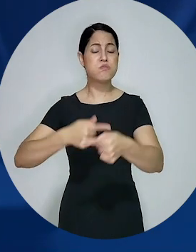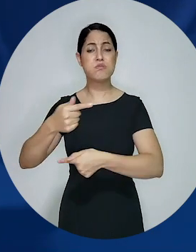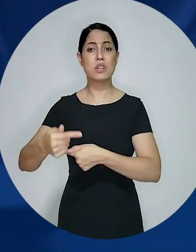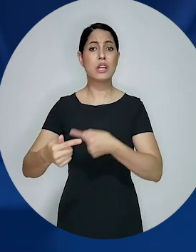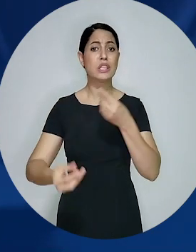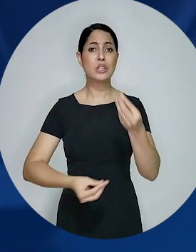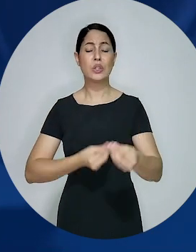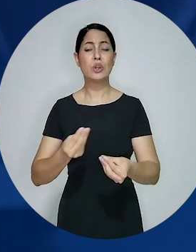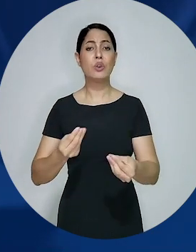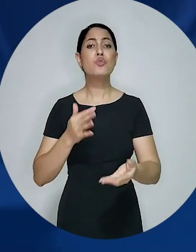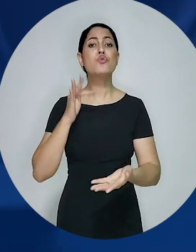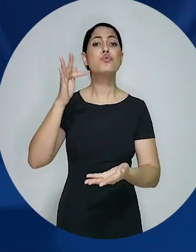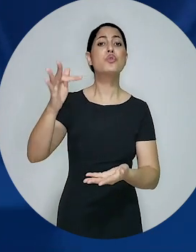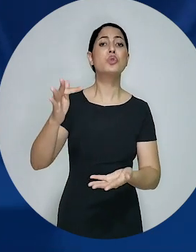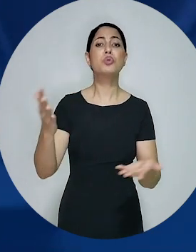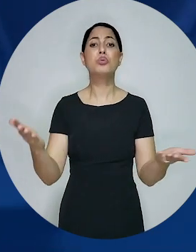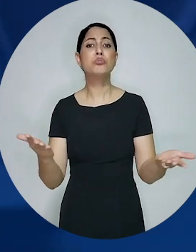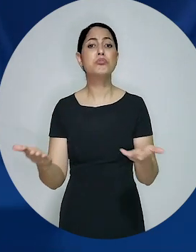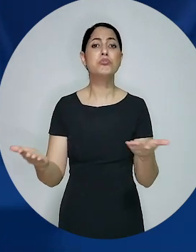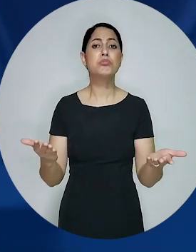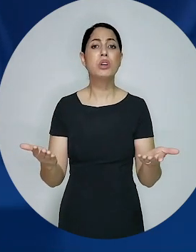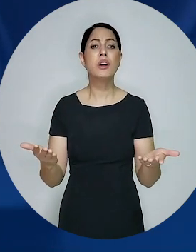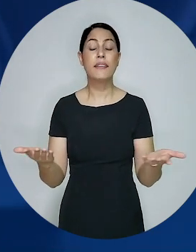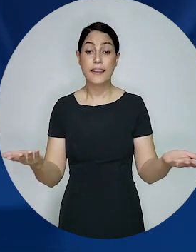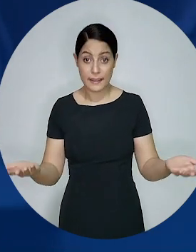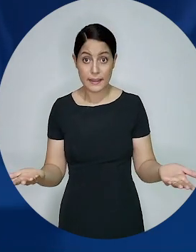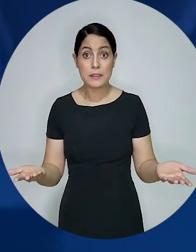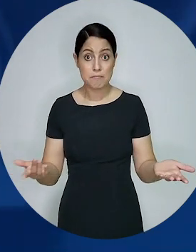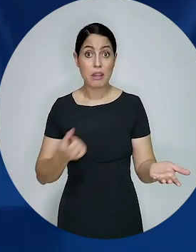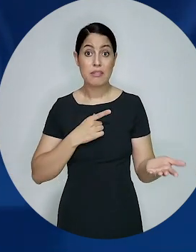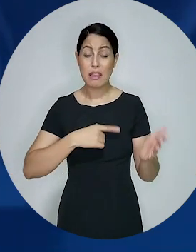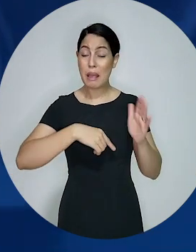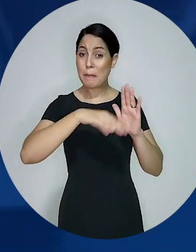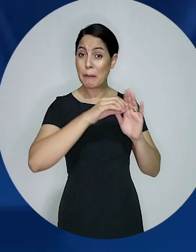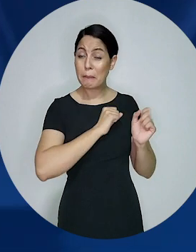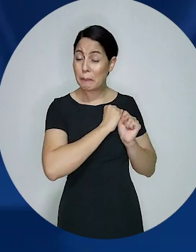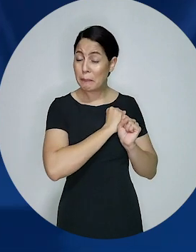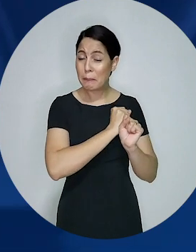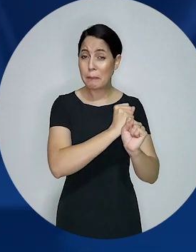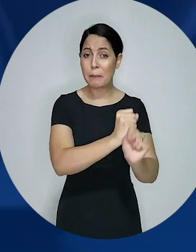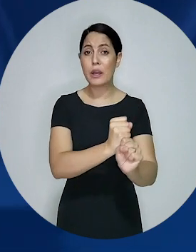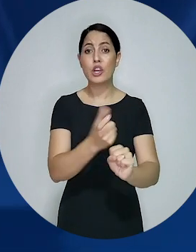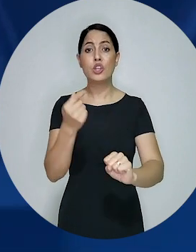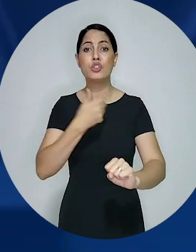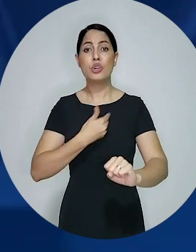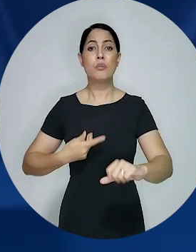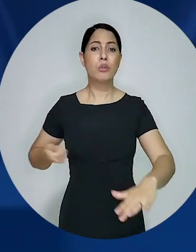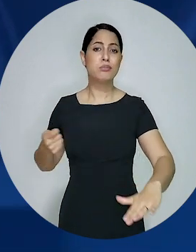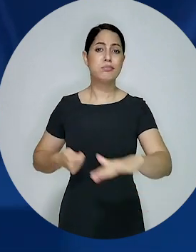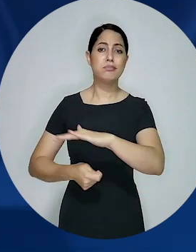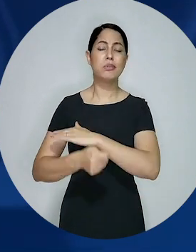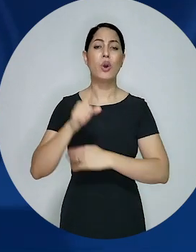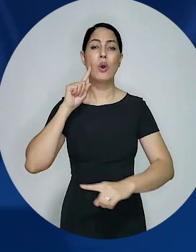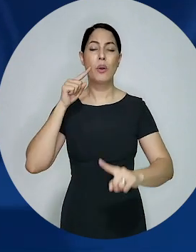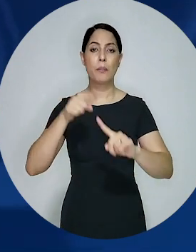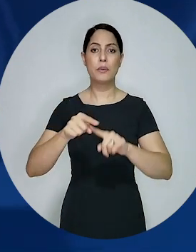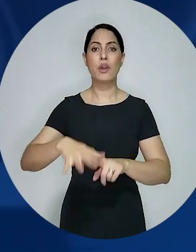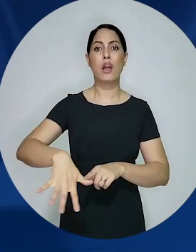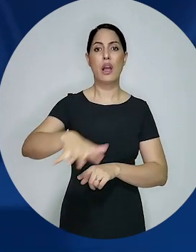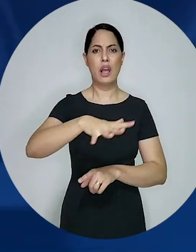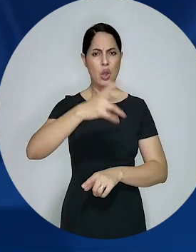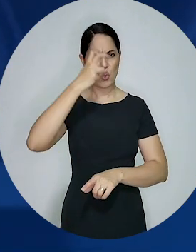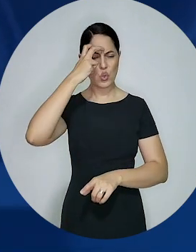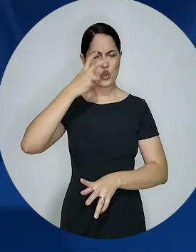Além de jogar uma sombra de incerteza sobre o futuro, colocam em risco o legado de décadas de investimentos públicos e privados